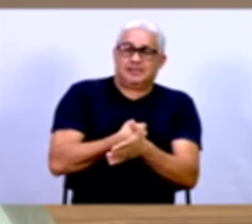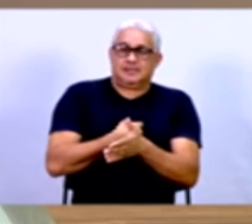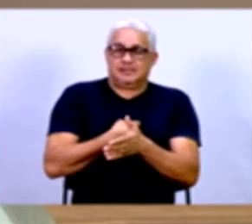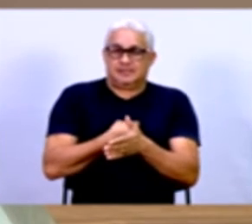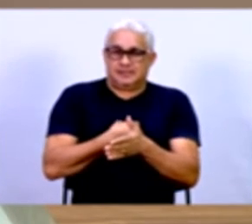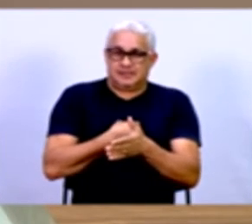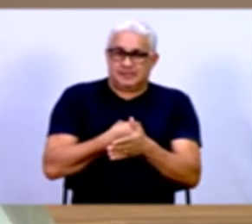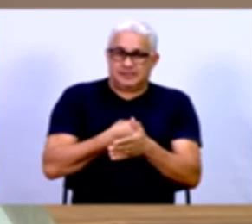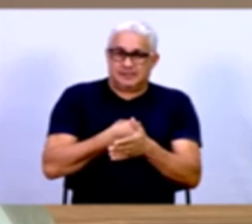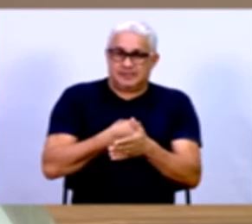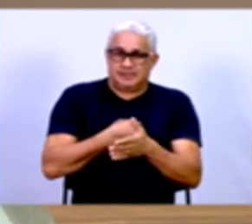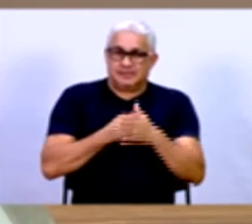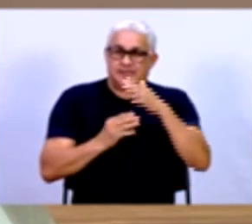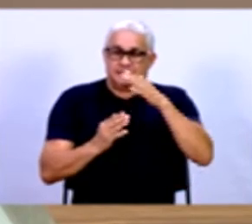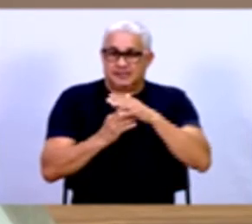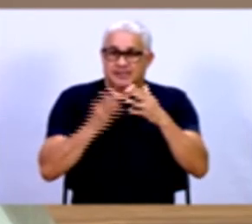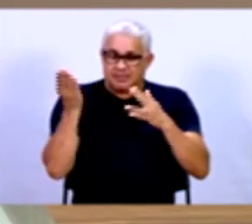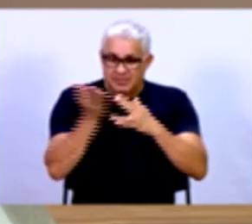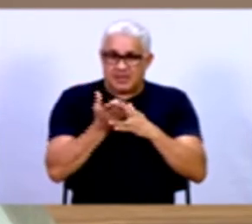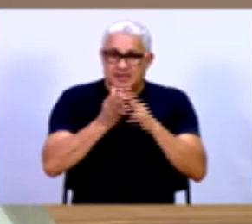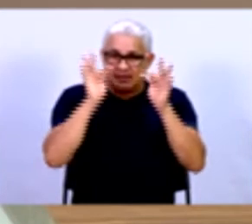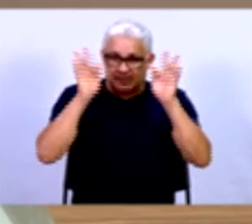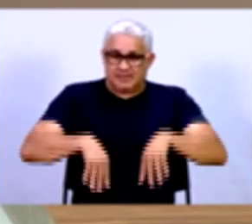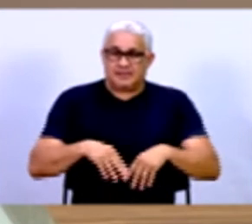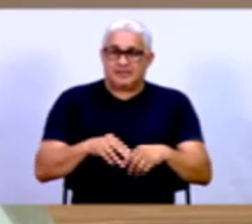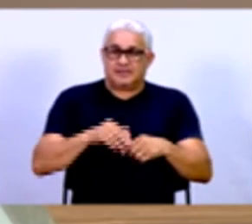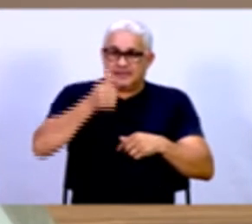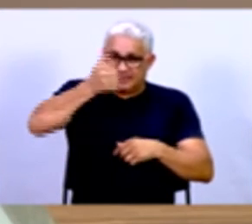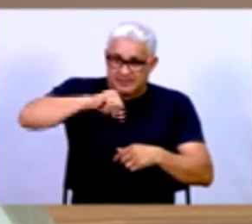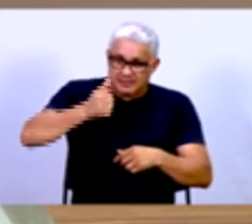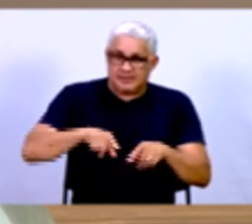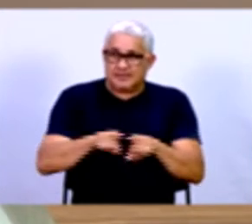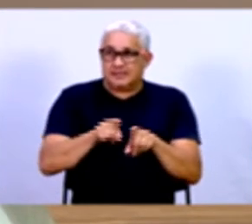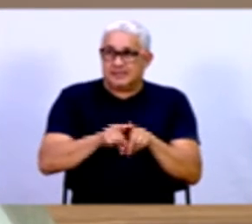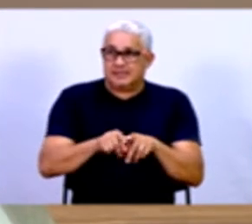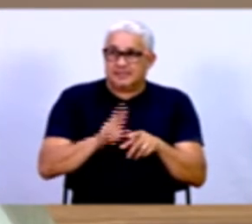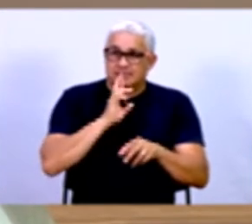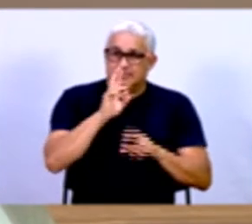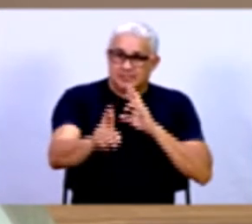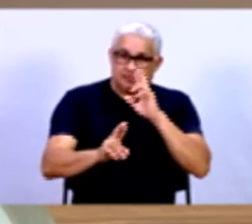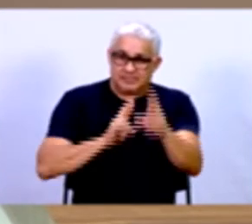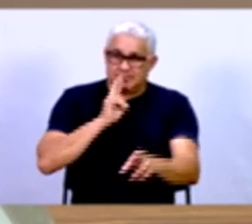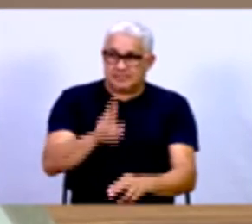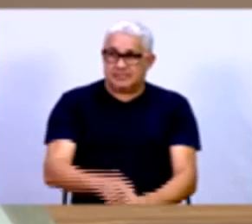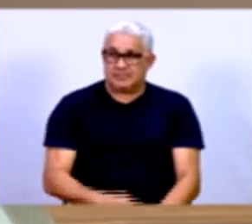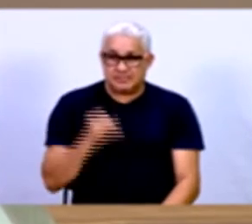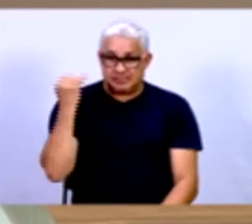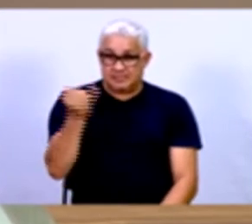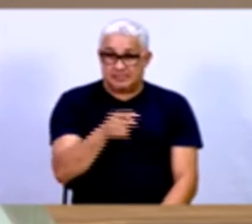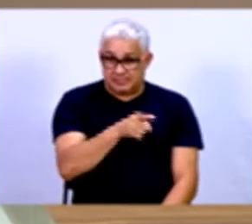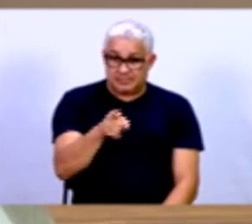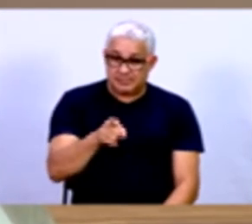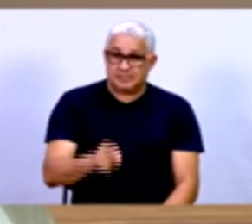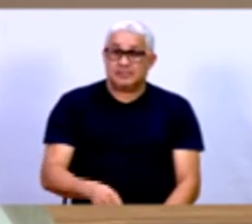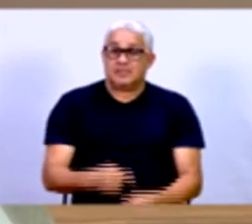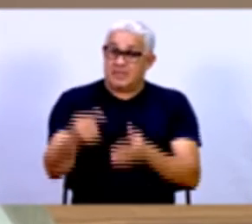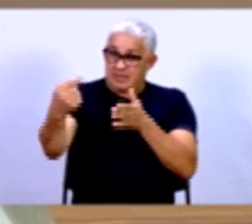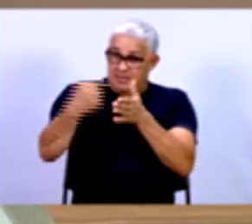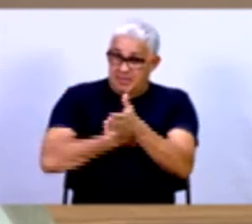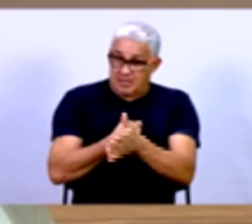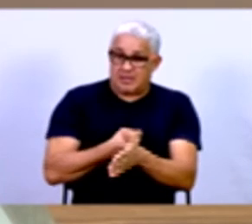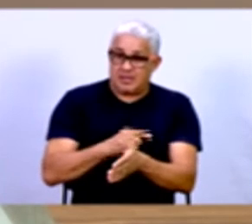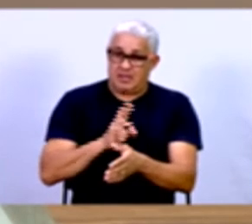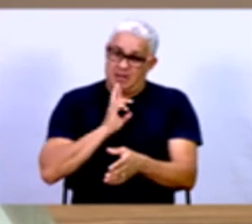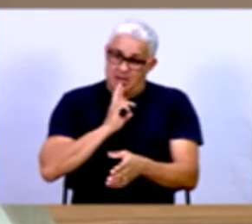já fazer essas correções. E durante o intervalo também nós vamos respondendo aqui pelo chat, professora. Isso aí. Então, assim, é importante que vocês enviem para que a gente possa também